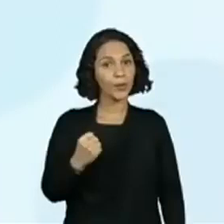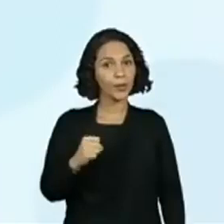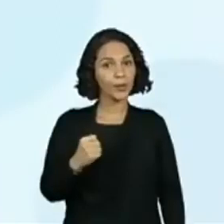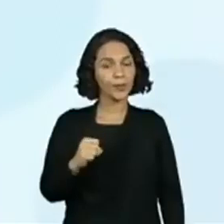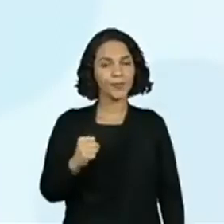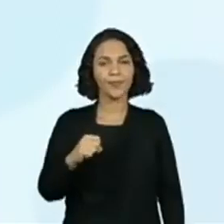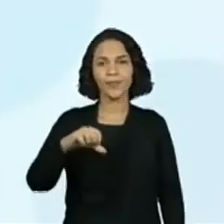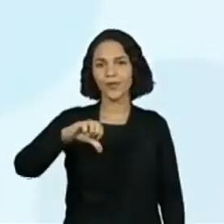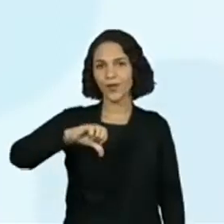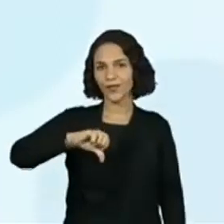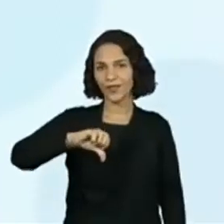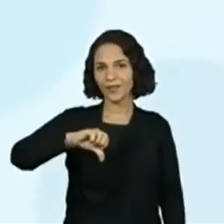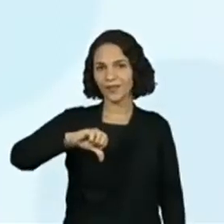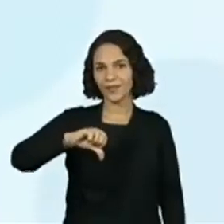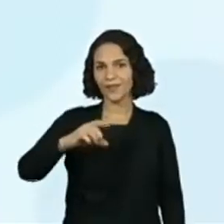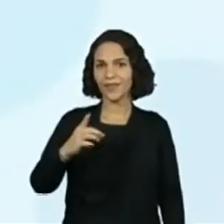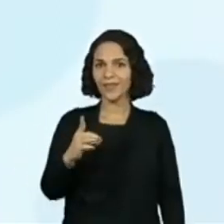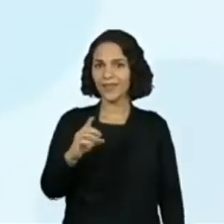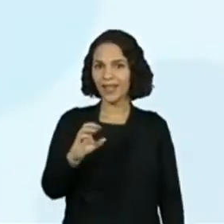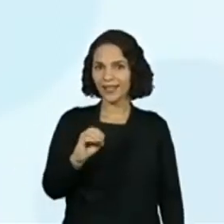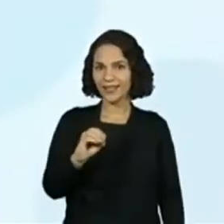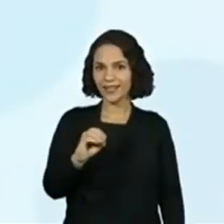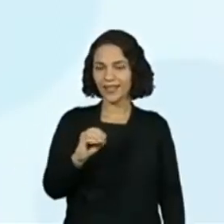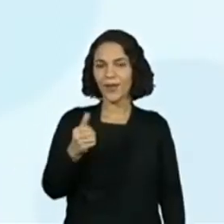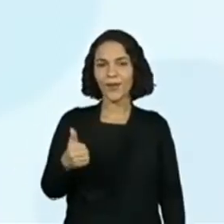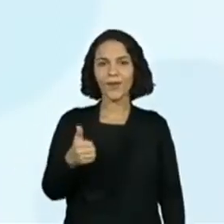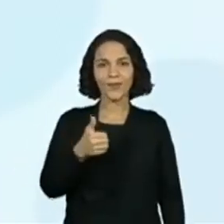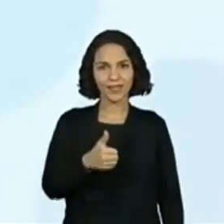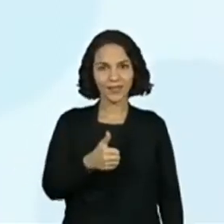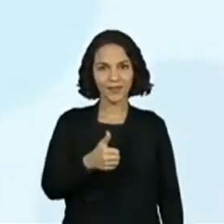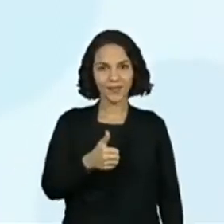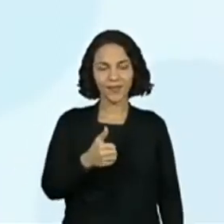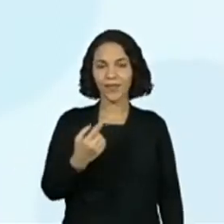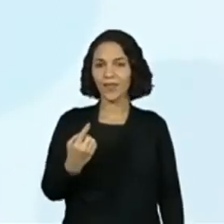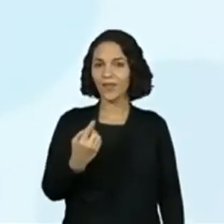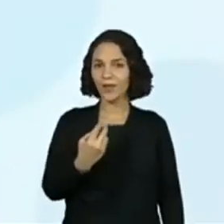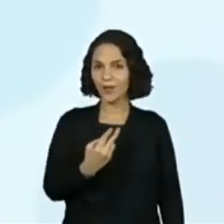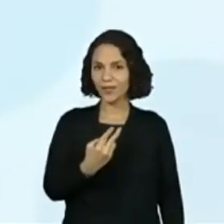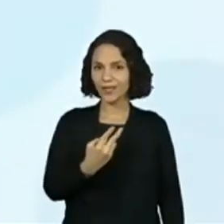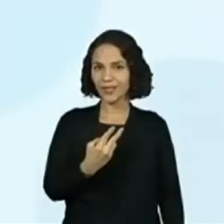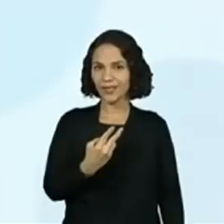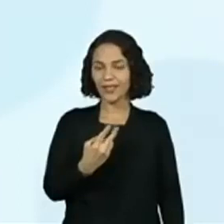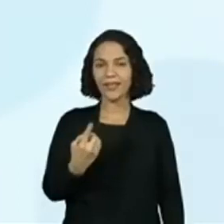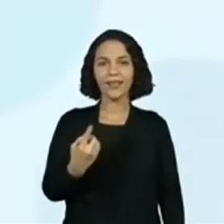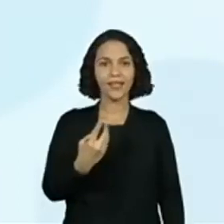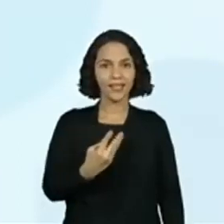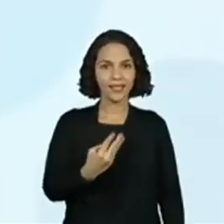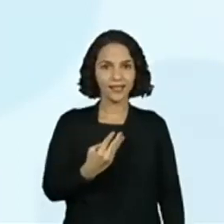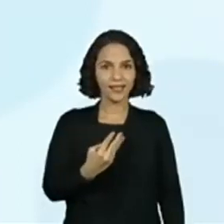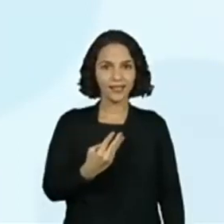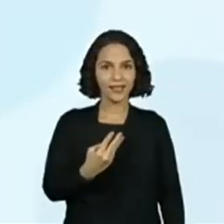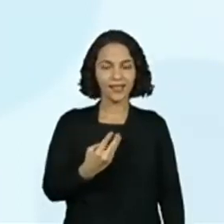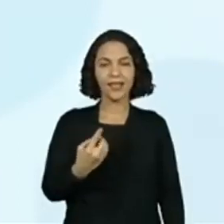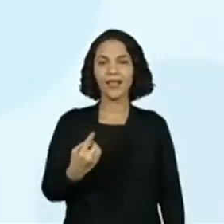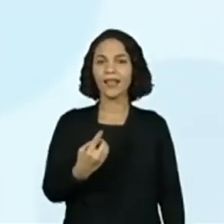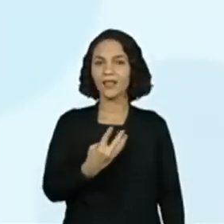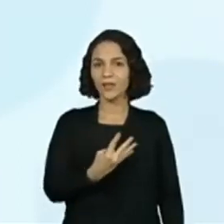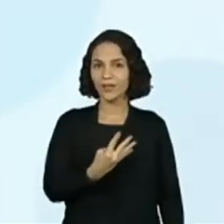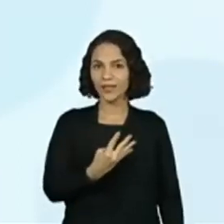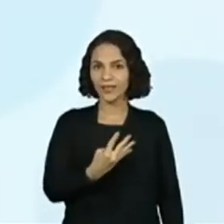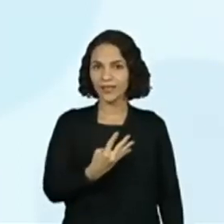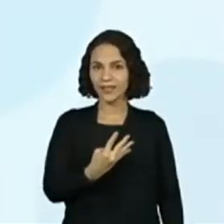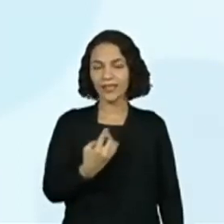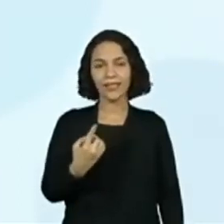oito, nove, dez, onze, doze, treze,